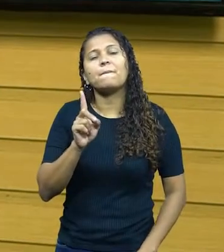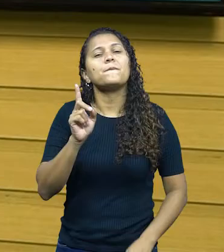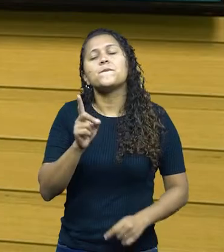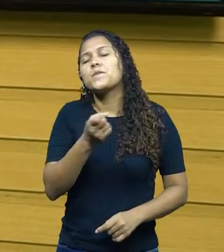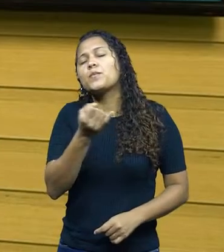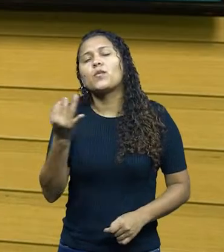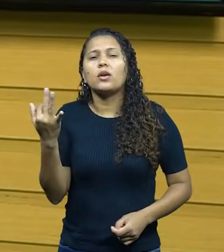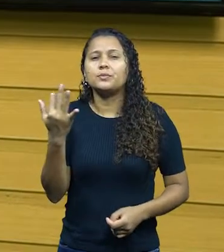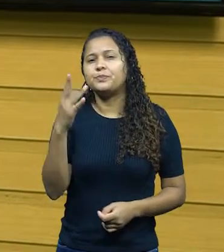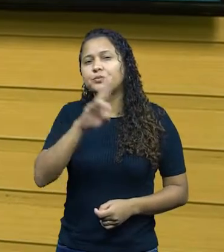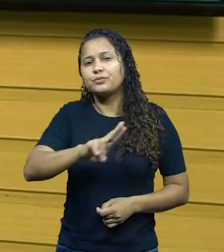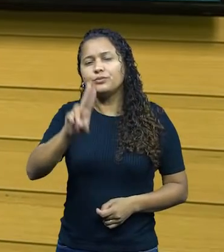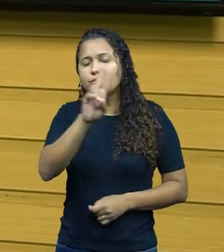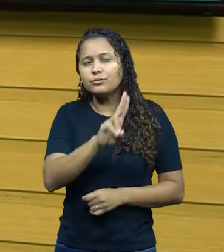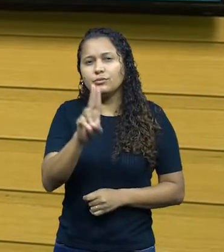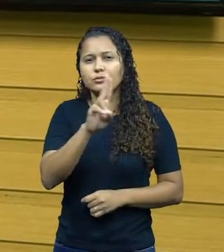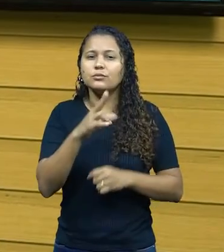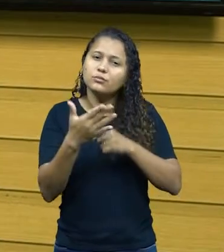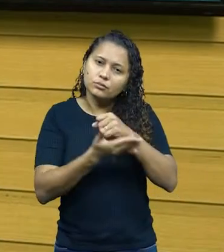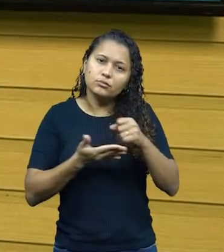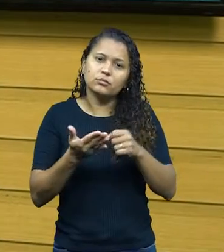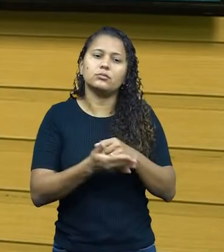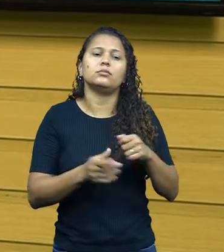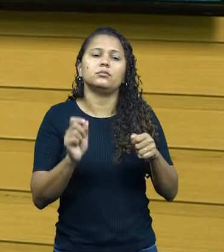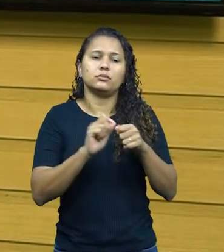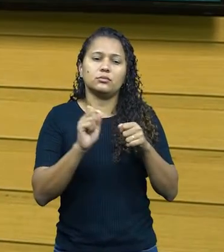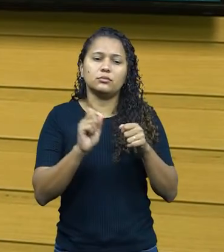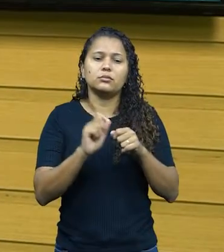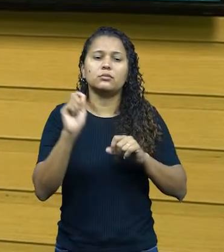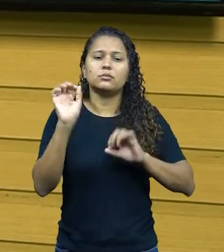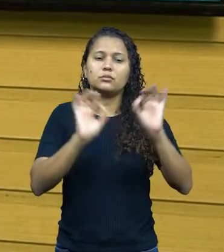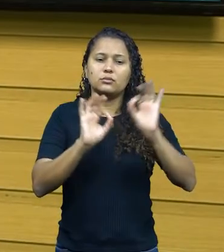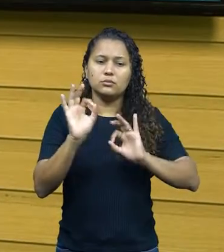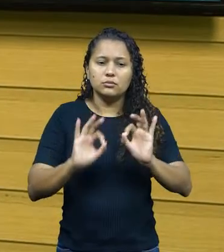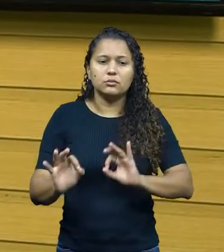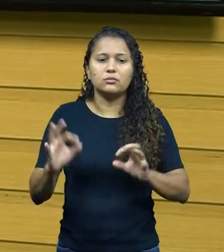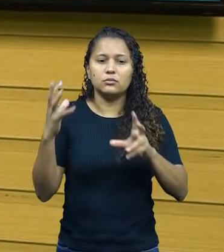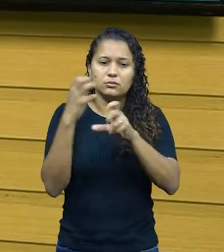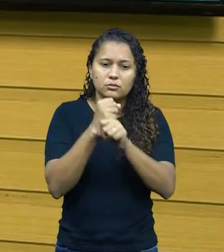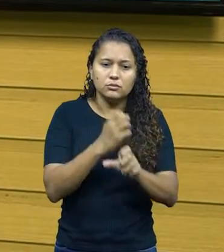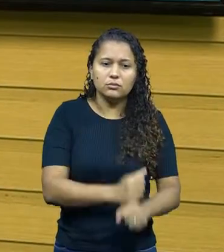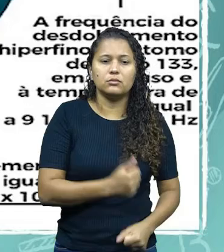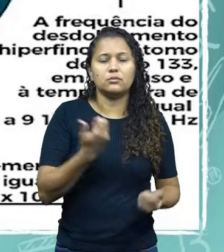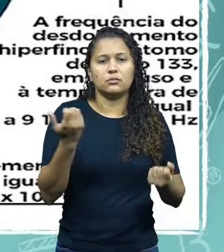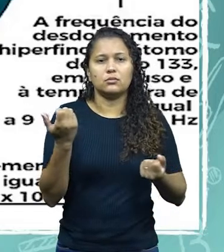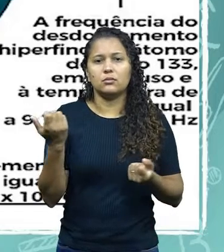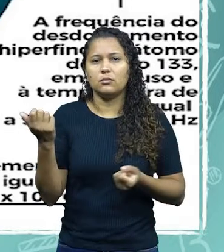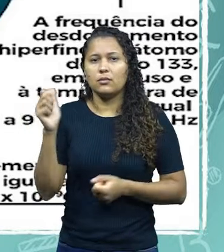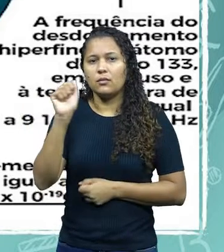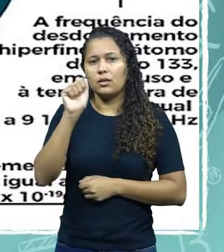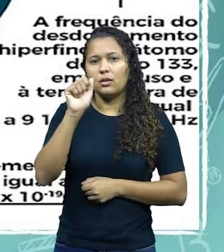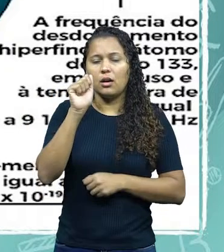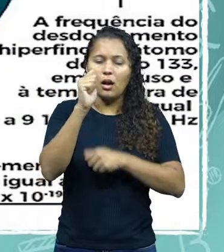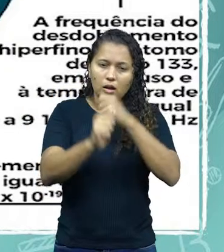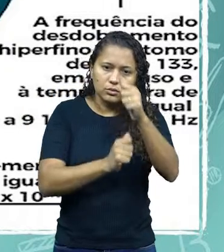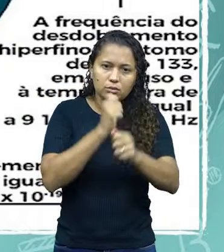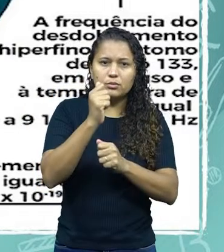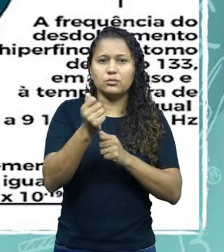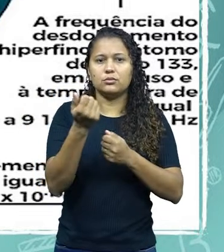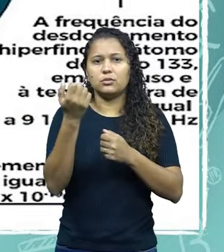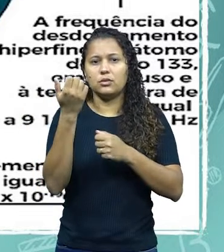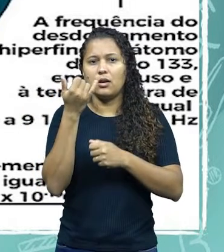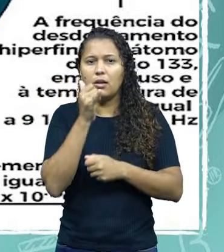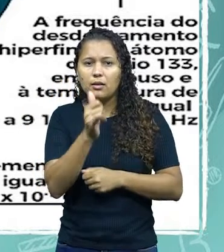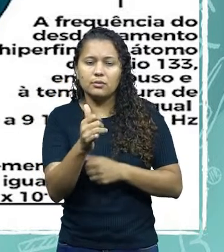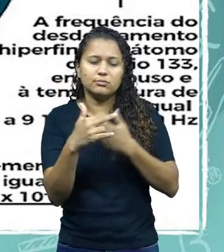é a quantidade utilizada como base para fazer o cálculo dos átomos, dos elétrons E a candela,